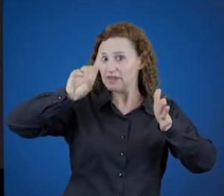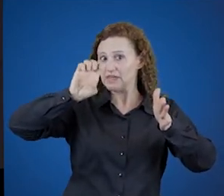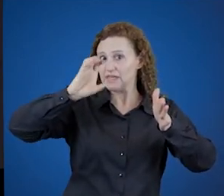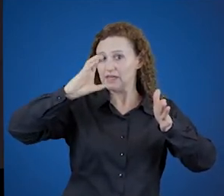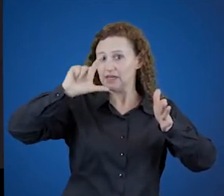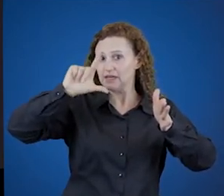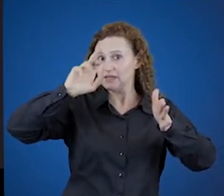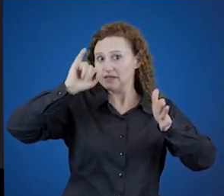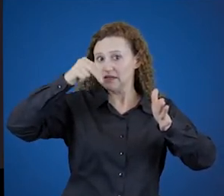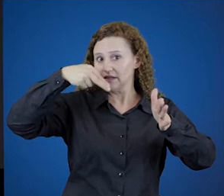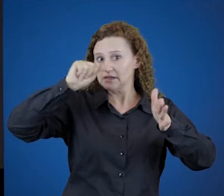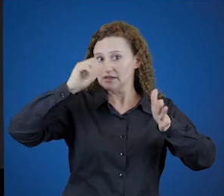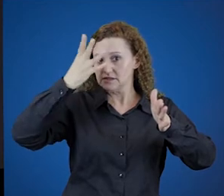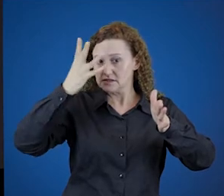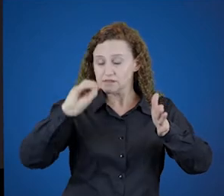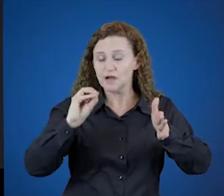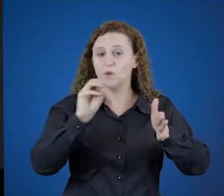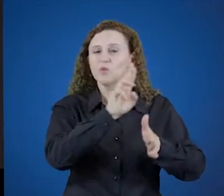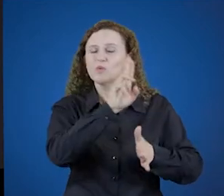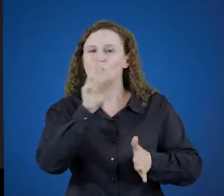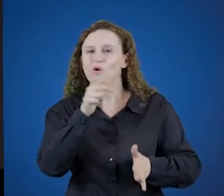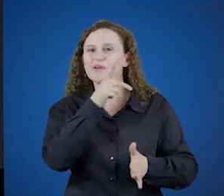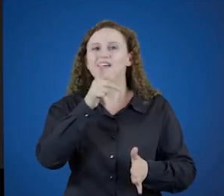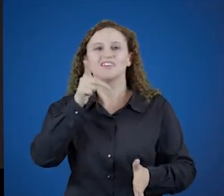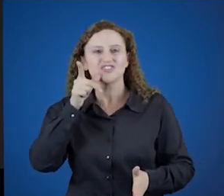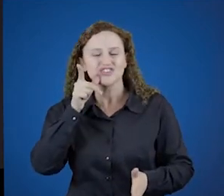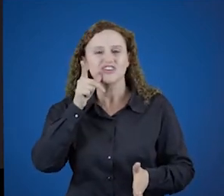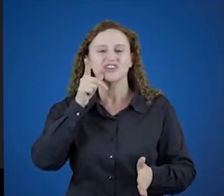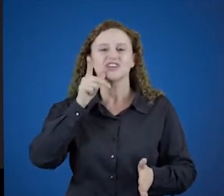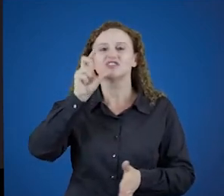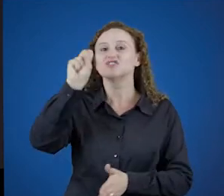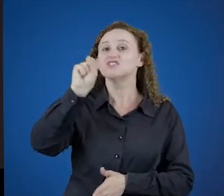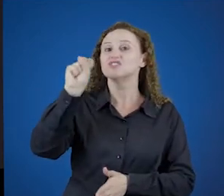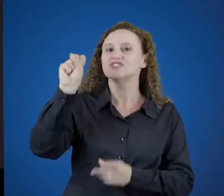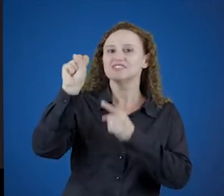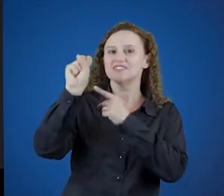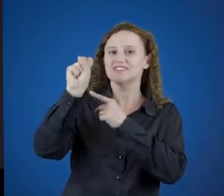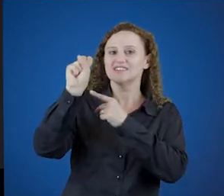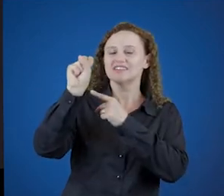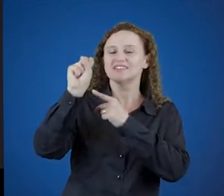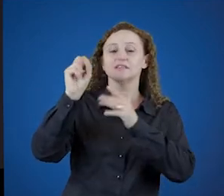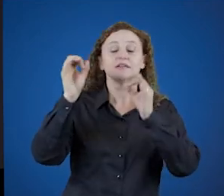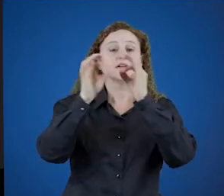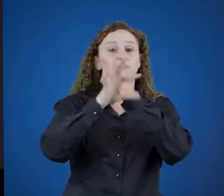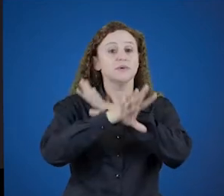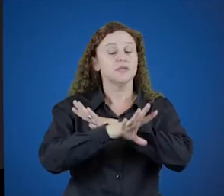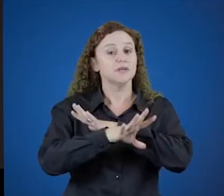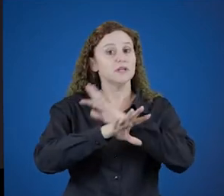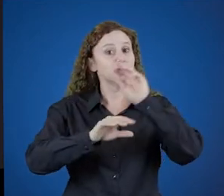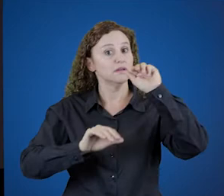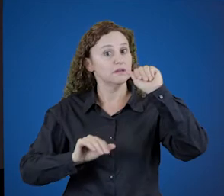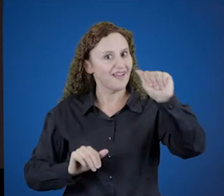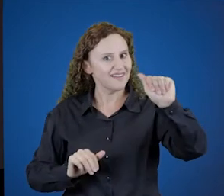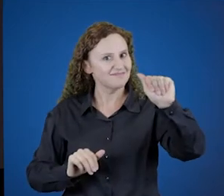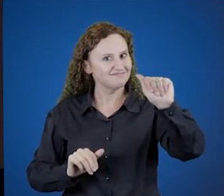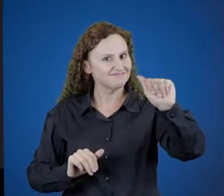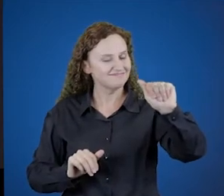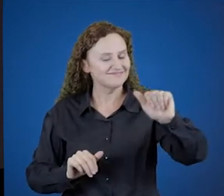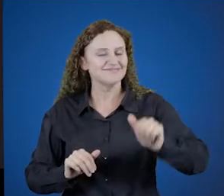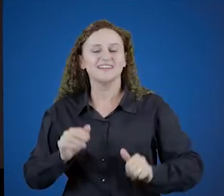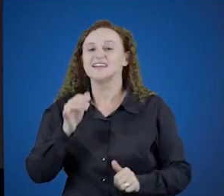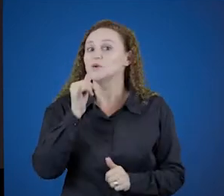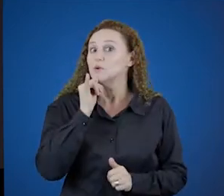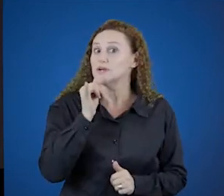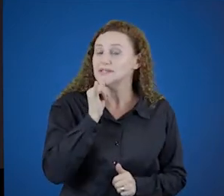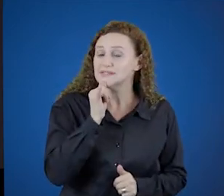o nominativo singular Termina Sempre em a nós temos o